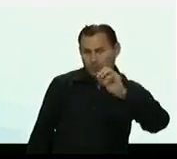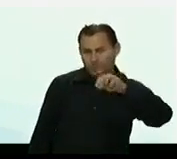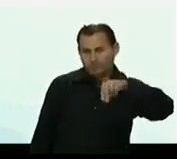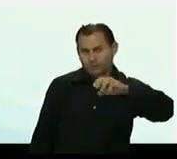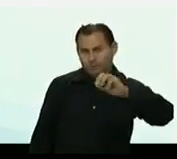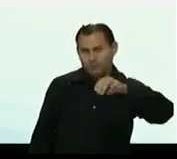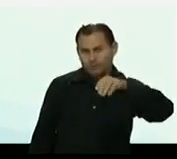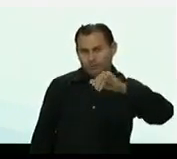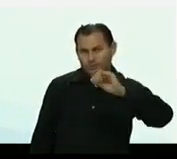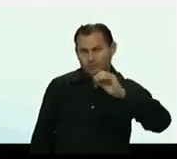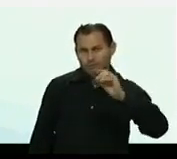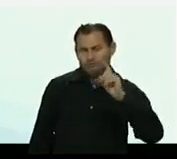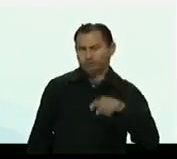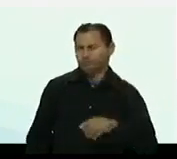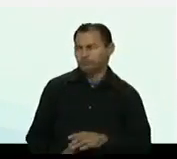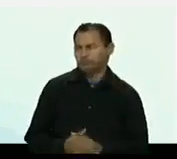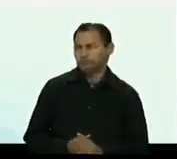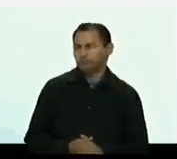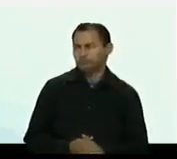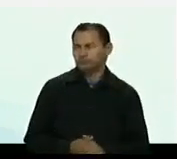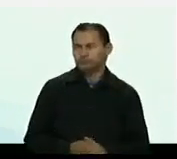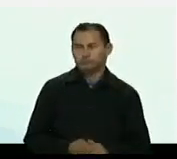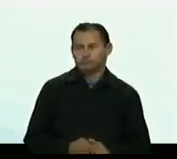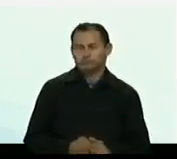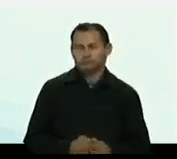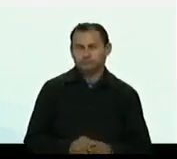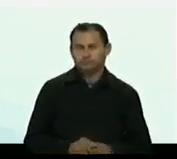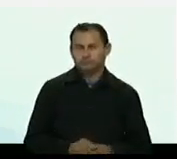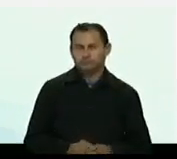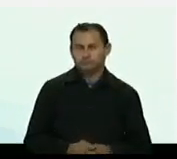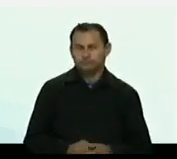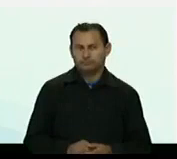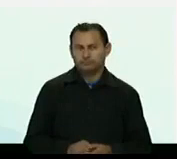monômio, ele é